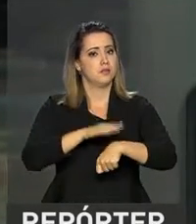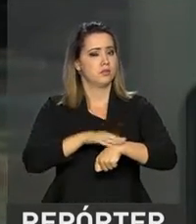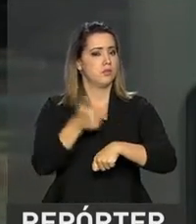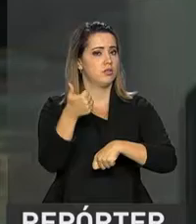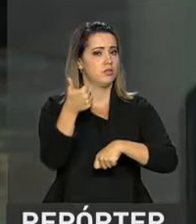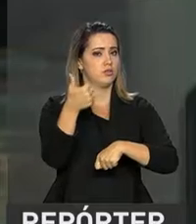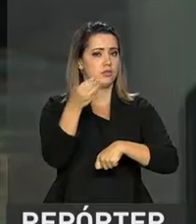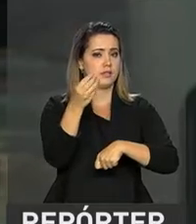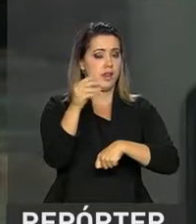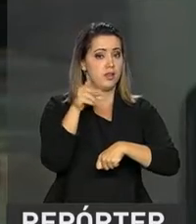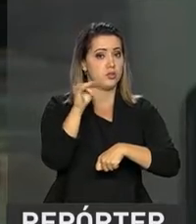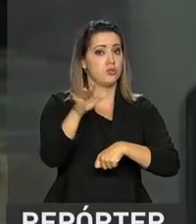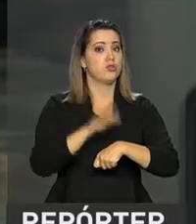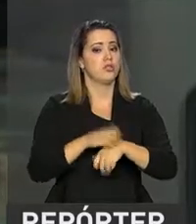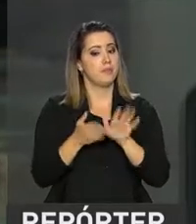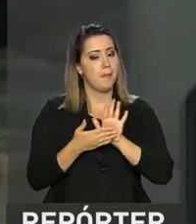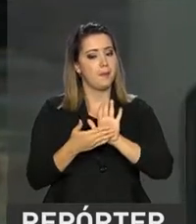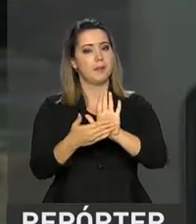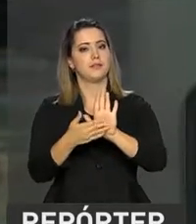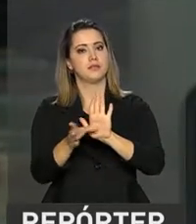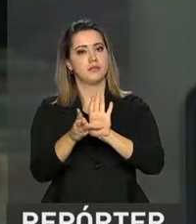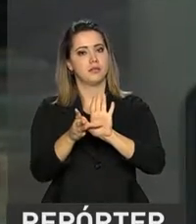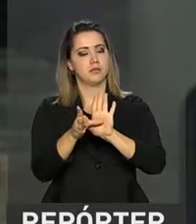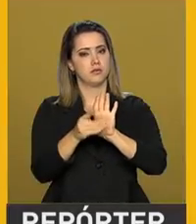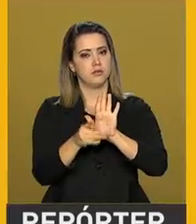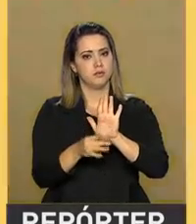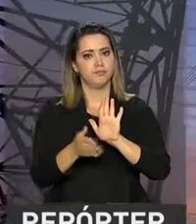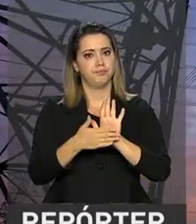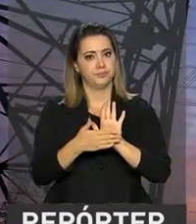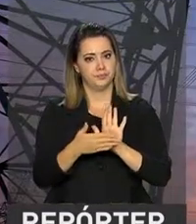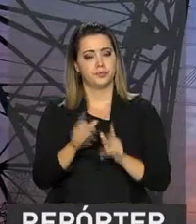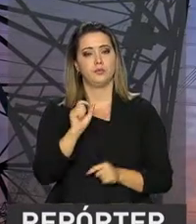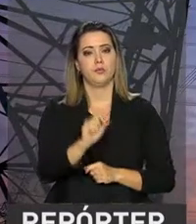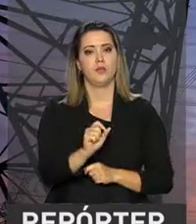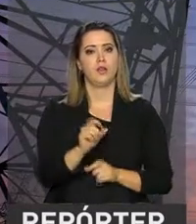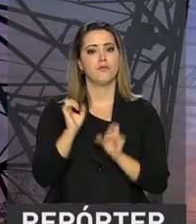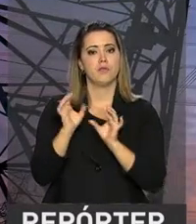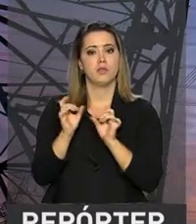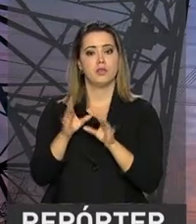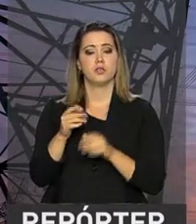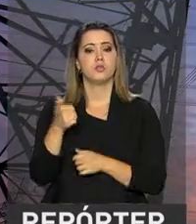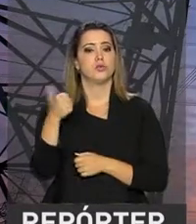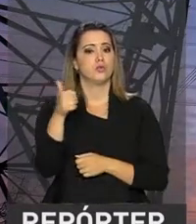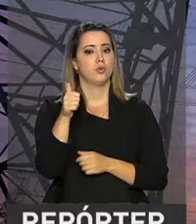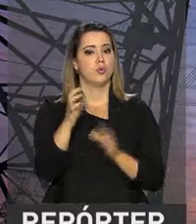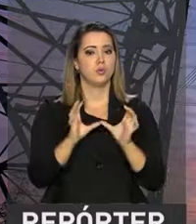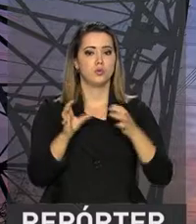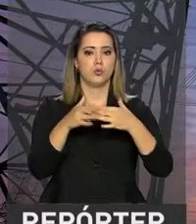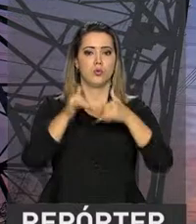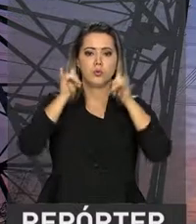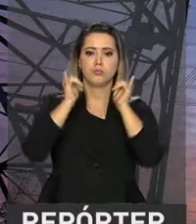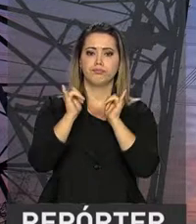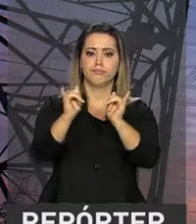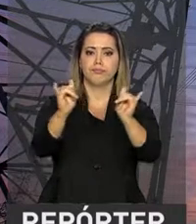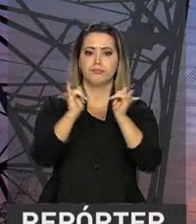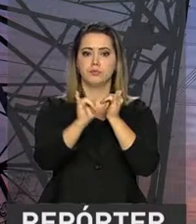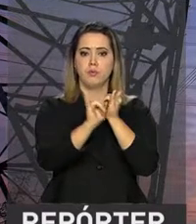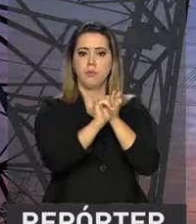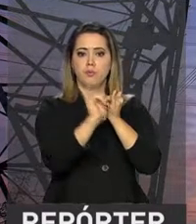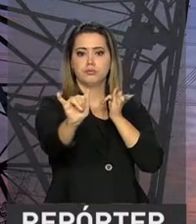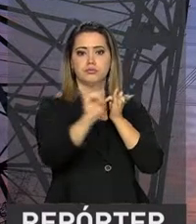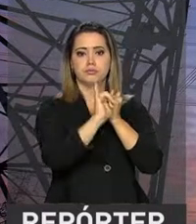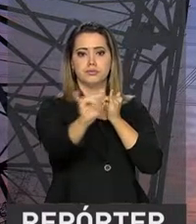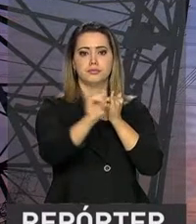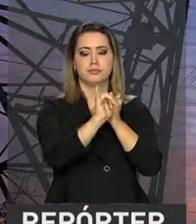100 dias para a apresentação das propostas vão ser licitados 11 lotes de linhas de transmissão de energia